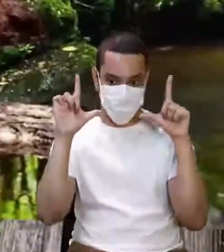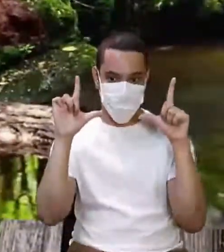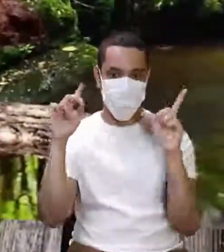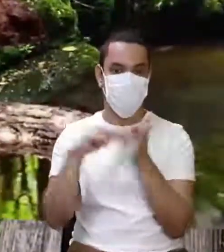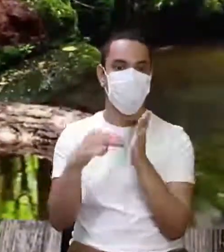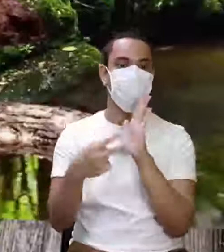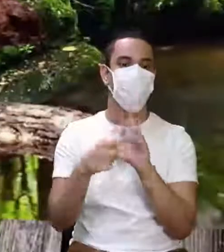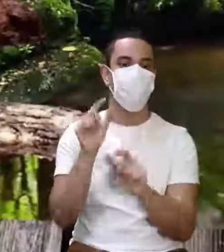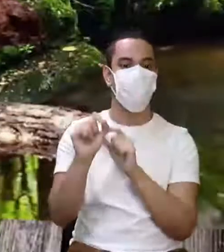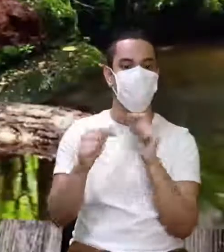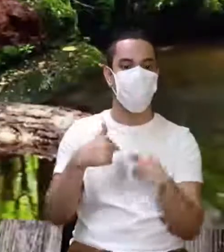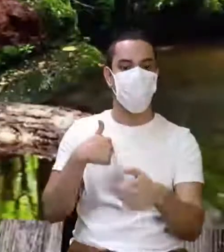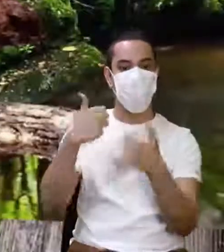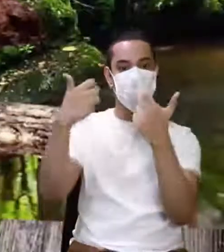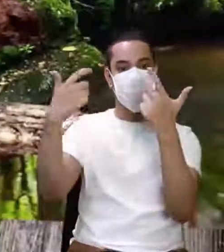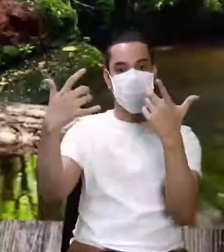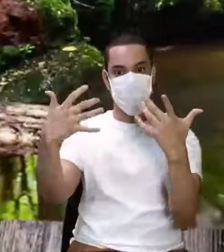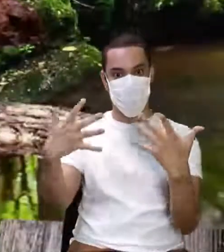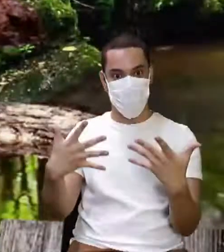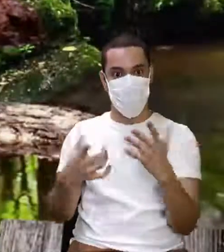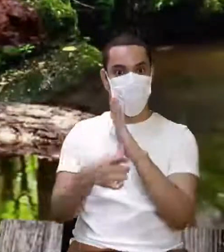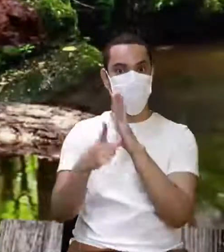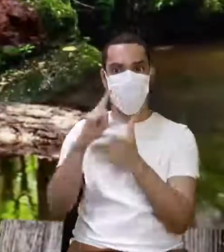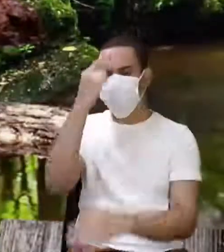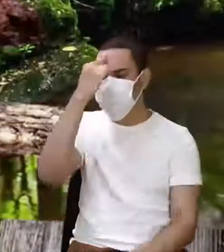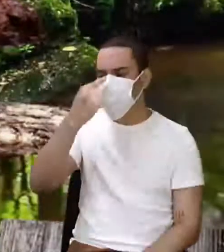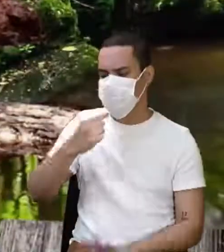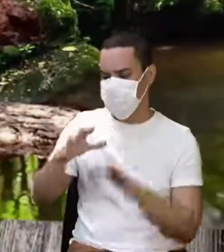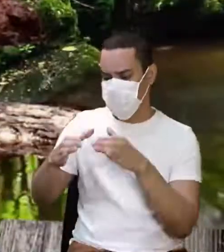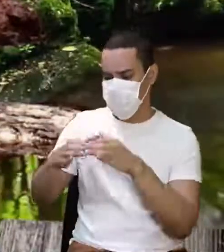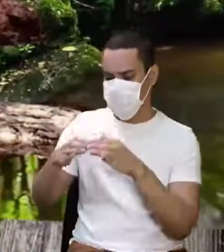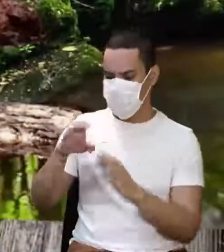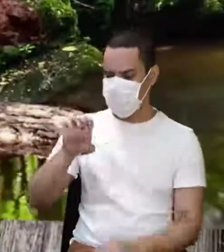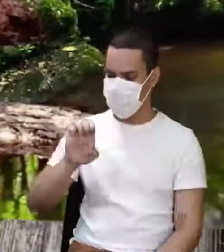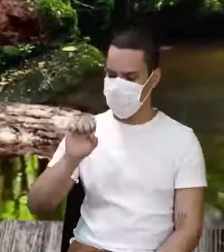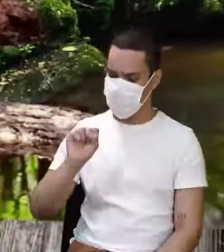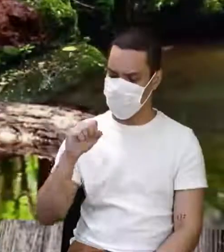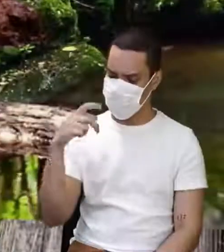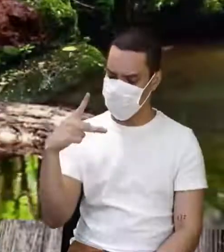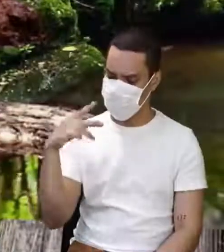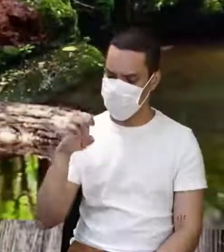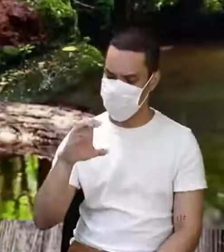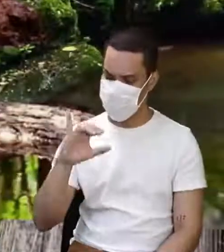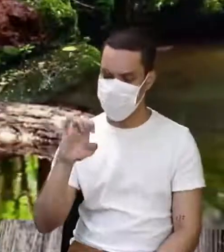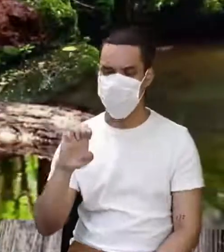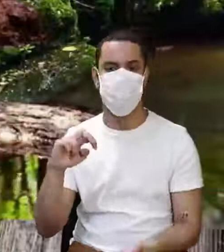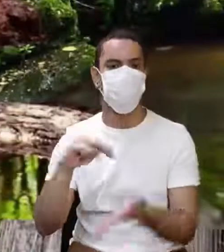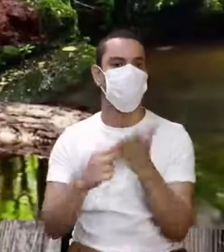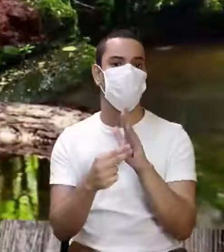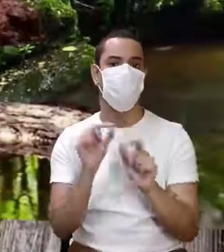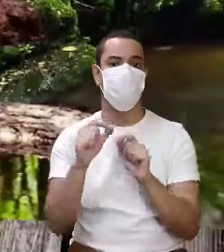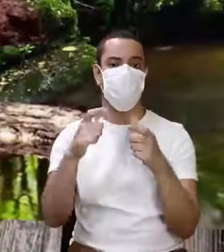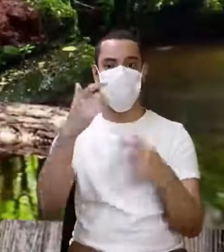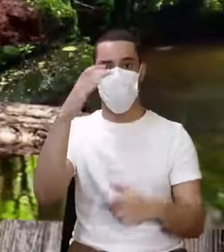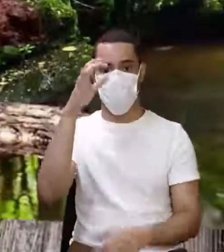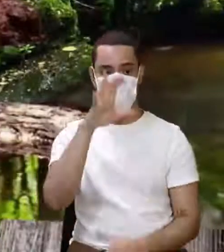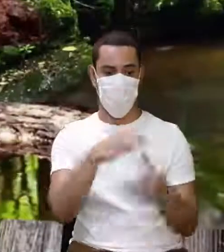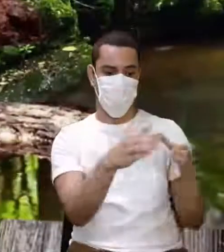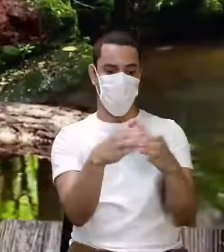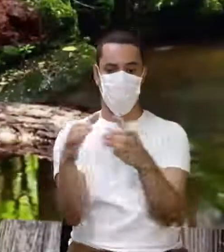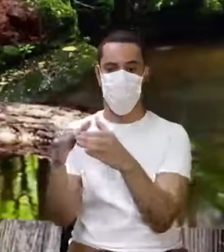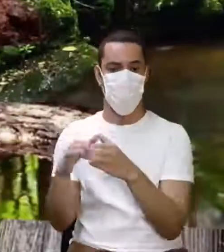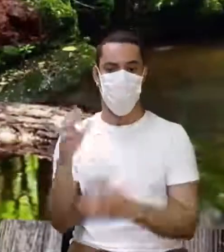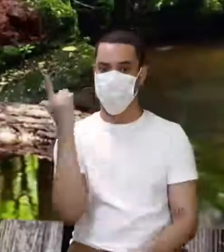Quando a gente estava falando sobre especiação, aí a gente deu o conceito de espécie. Então, a espécie é aqueles indivíduos que não conseguem se